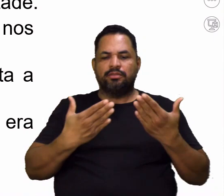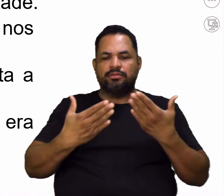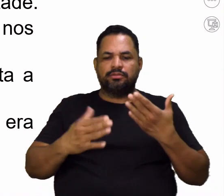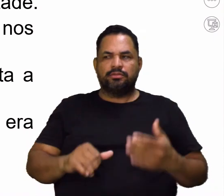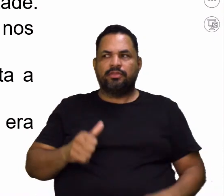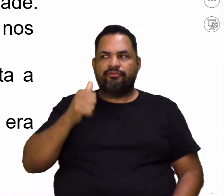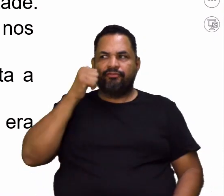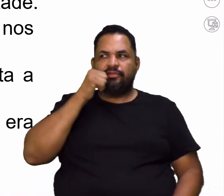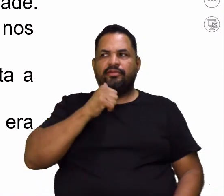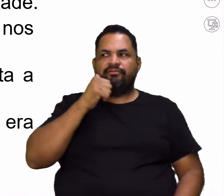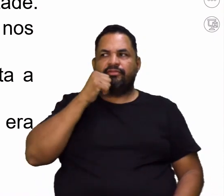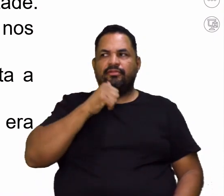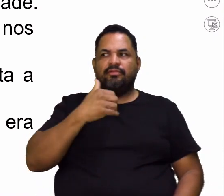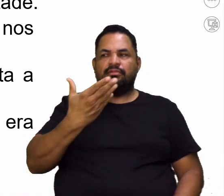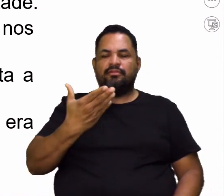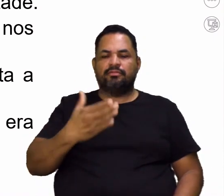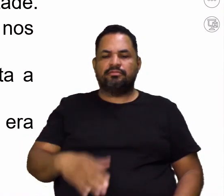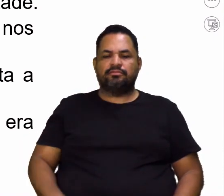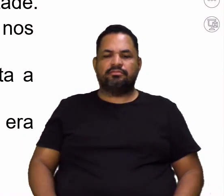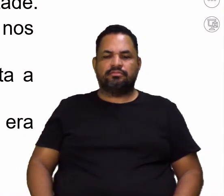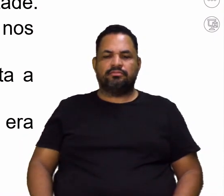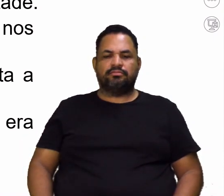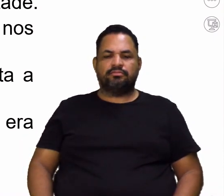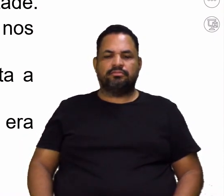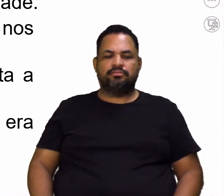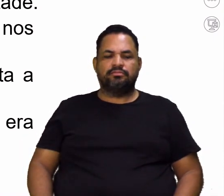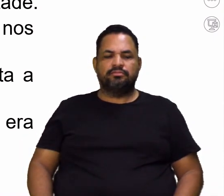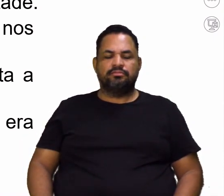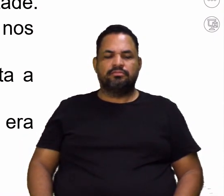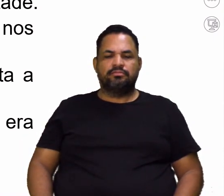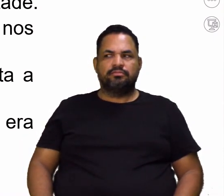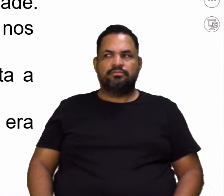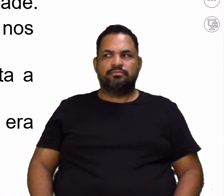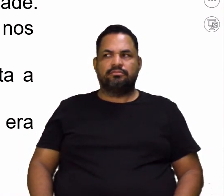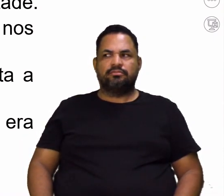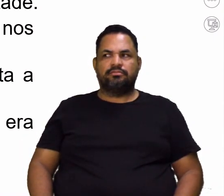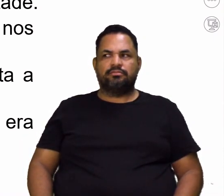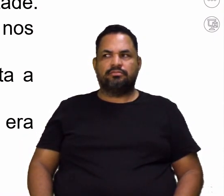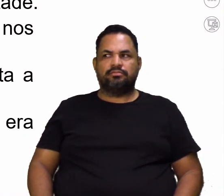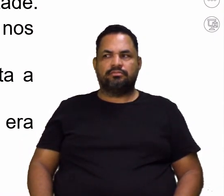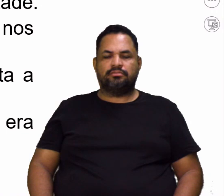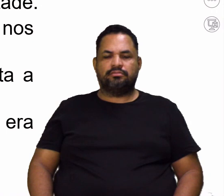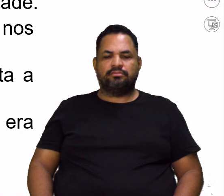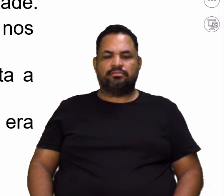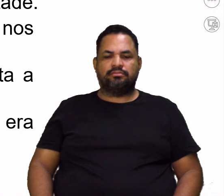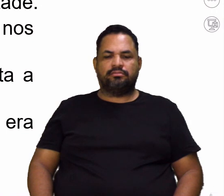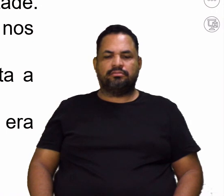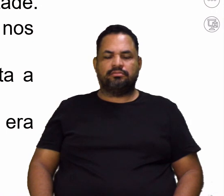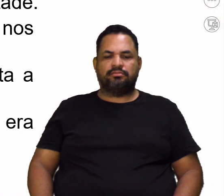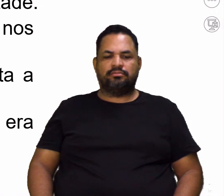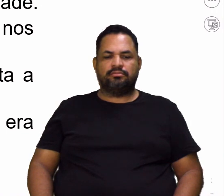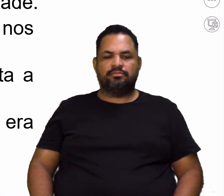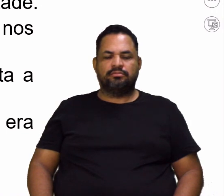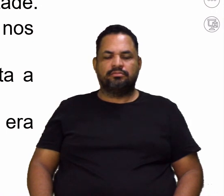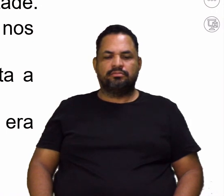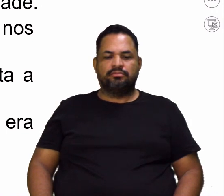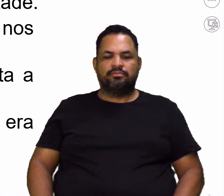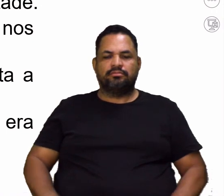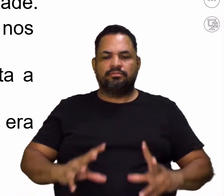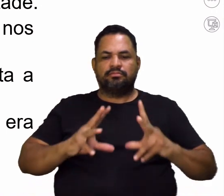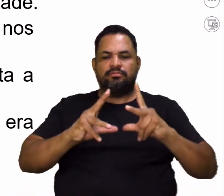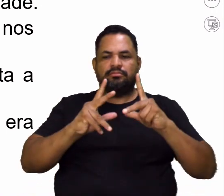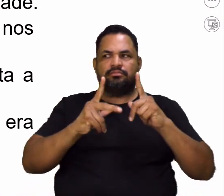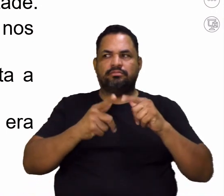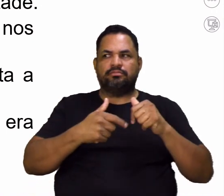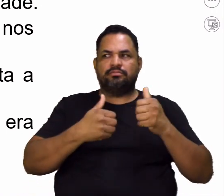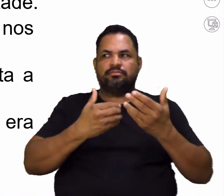fêmea que a gente fala fêmea para animal né em vez de falar feminina figura feminina e é questão que eles todos